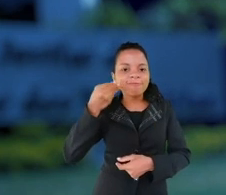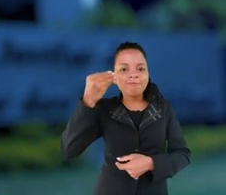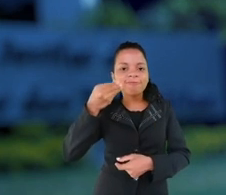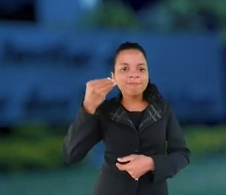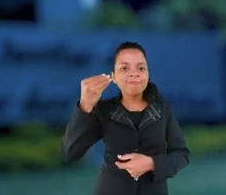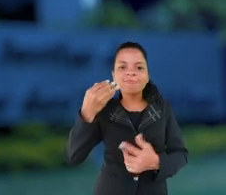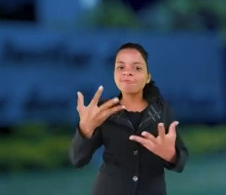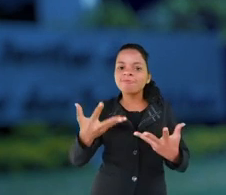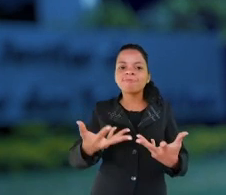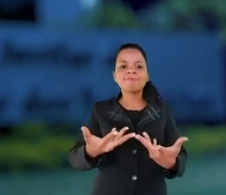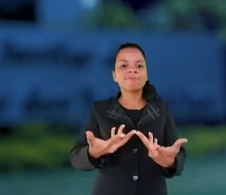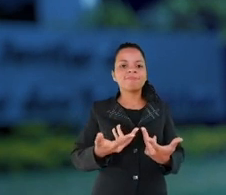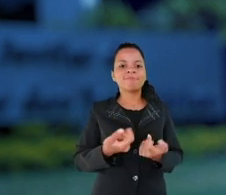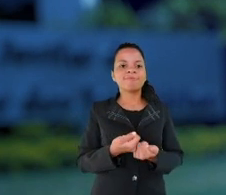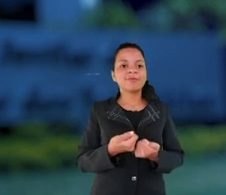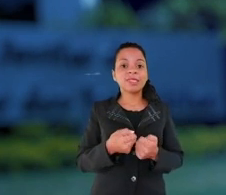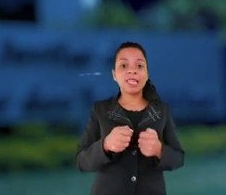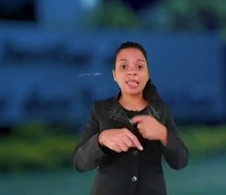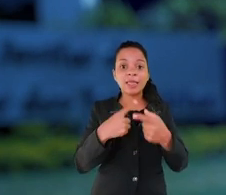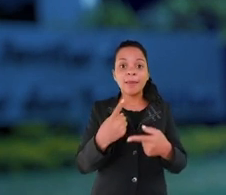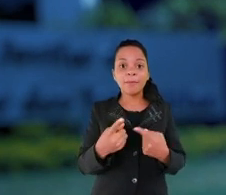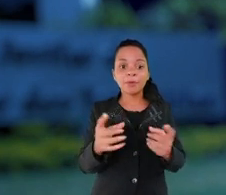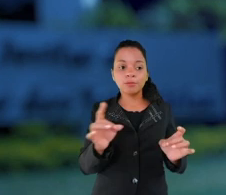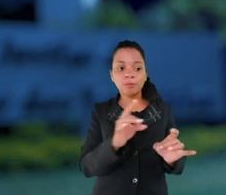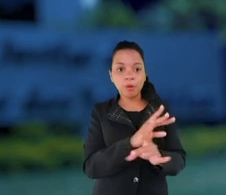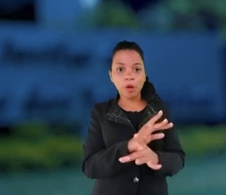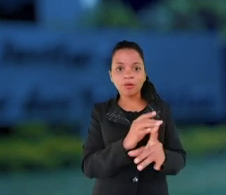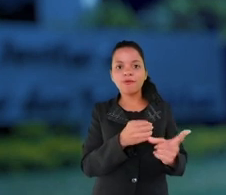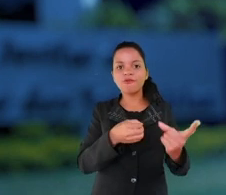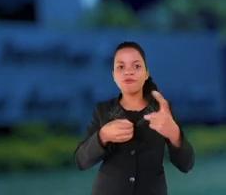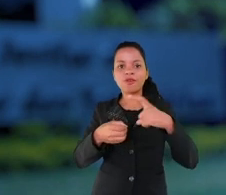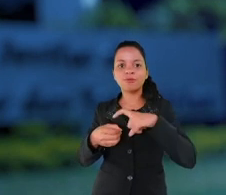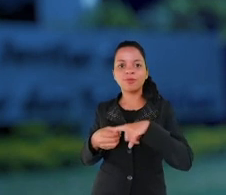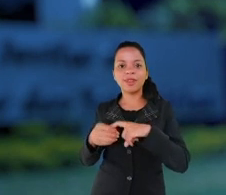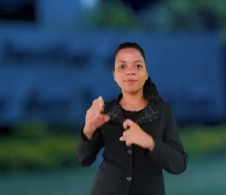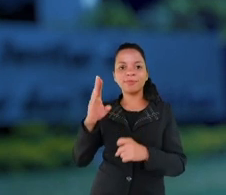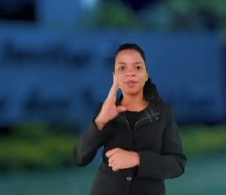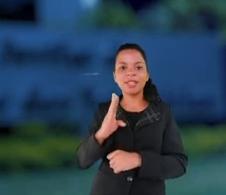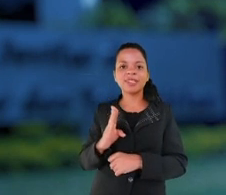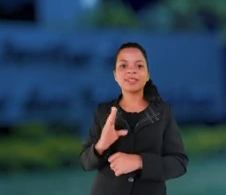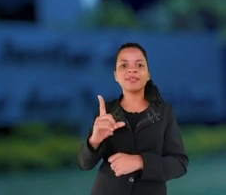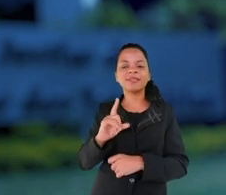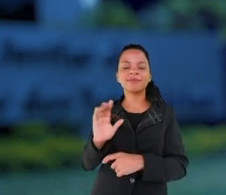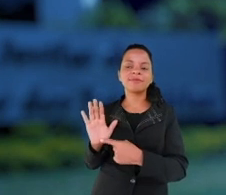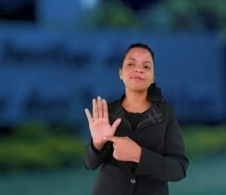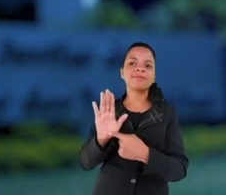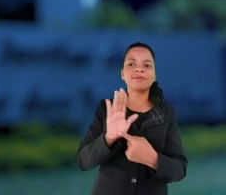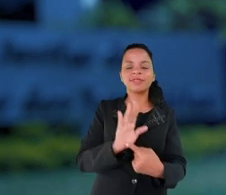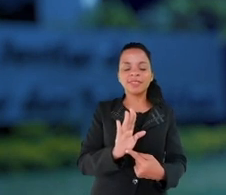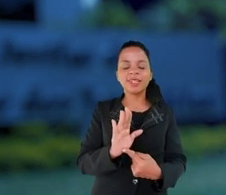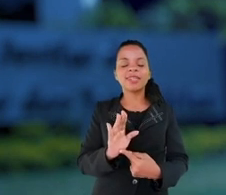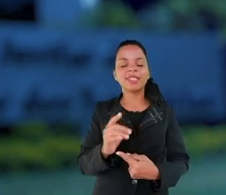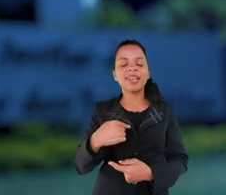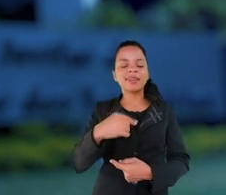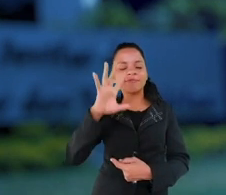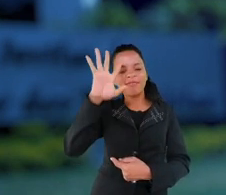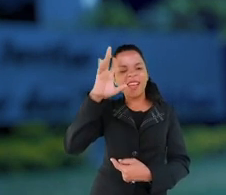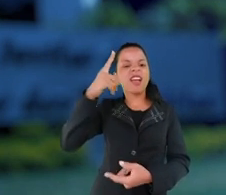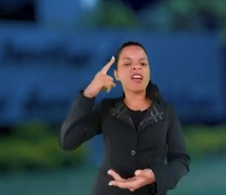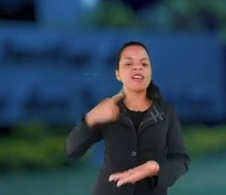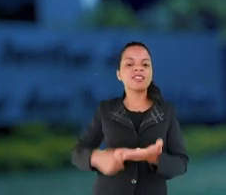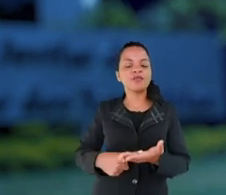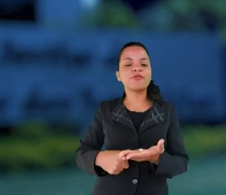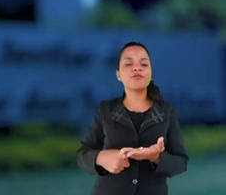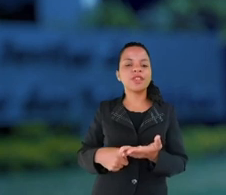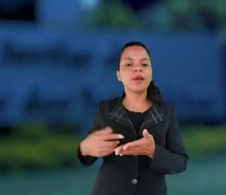quando eu voltei, eu só tinha que apresentar meu trabalho no final da faculdade, e nesse trabalho eu já estava decidida que eu ia traçar esse outro caminho.